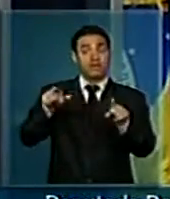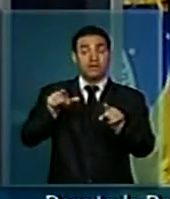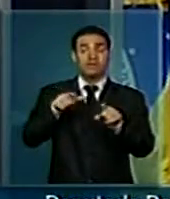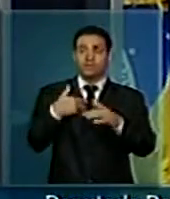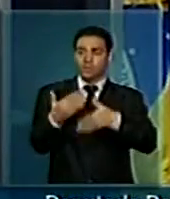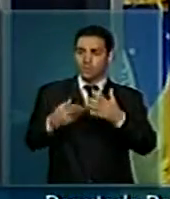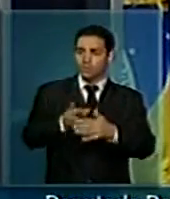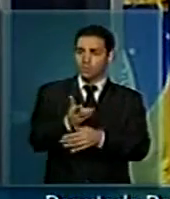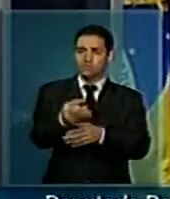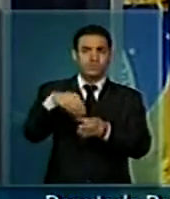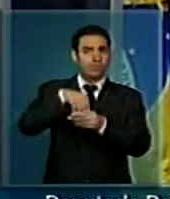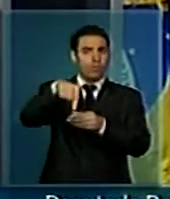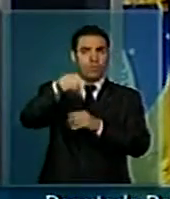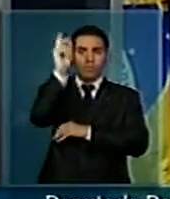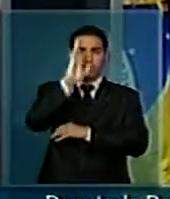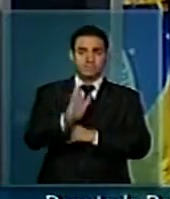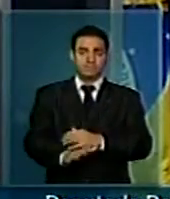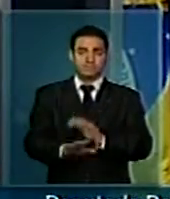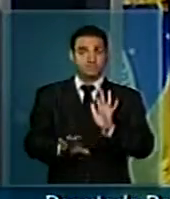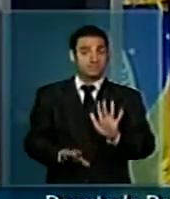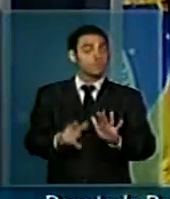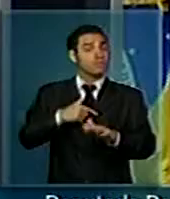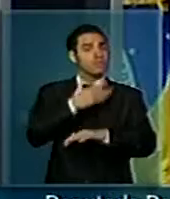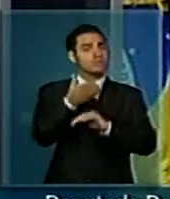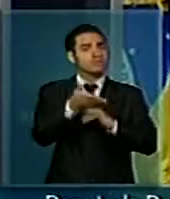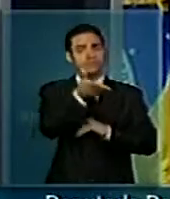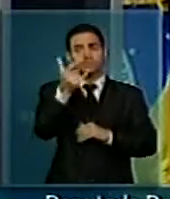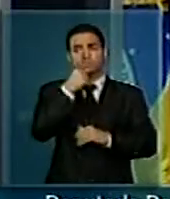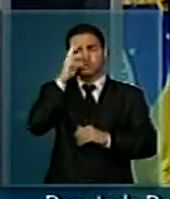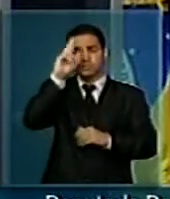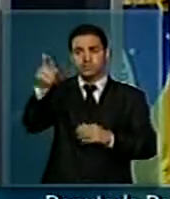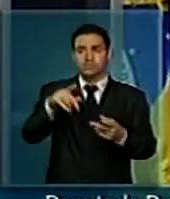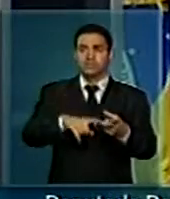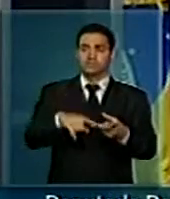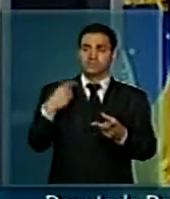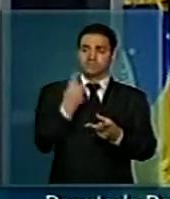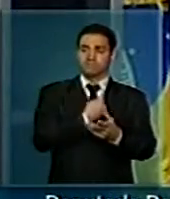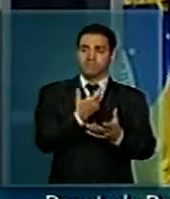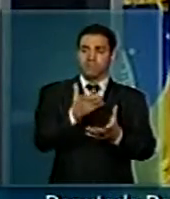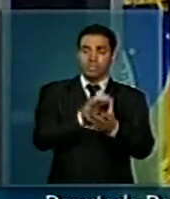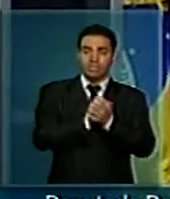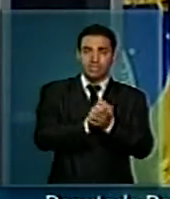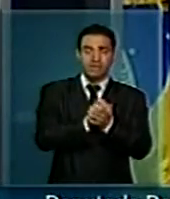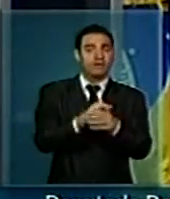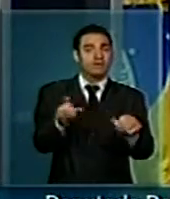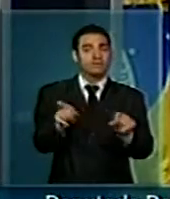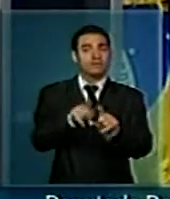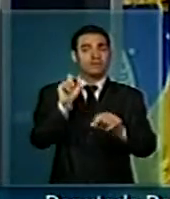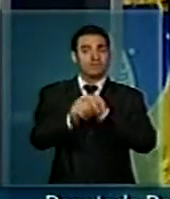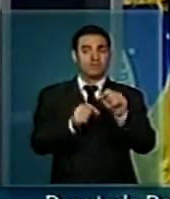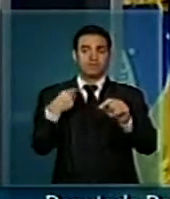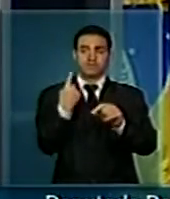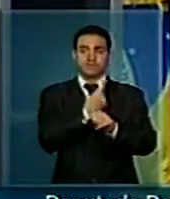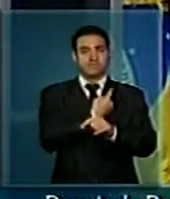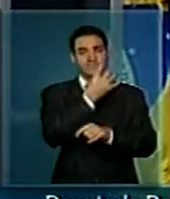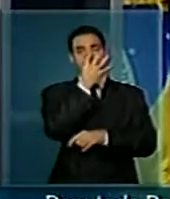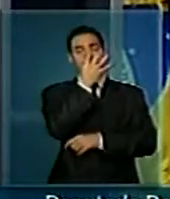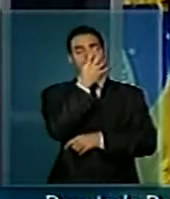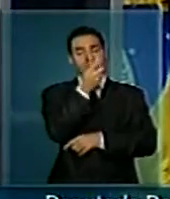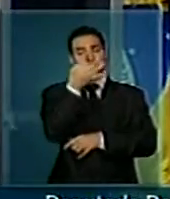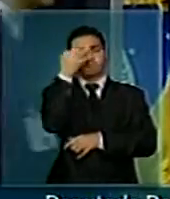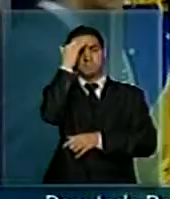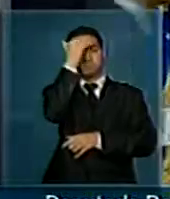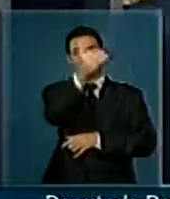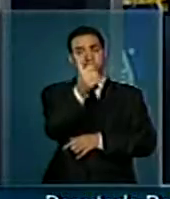em andamento no nosso país. A todos os senhores, os nossos cumprimentos e a nossa admiração.